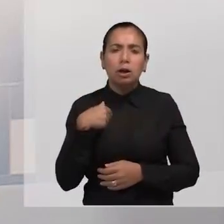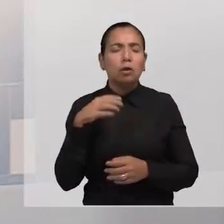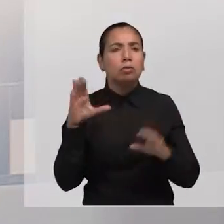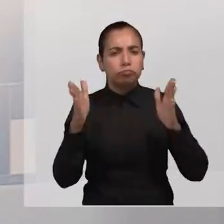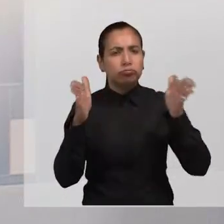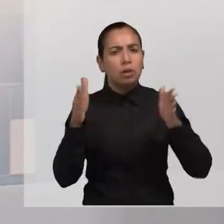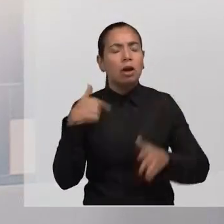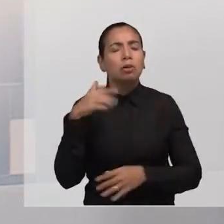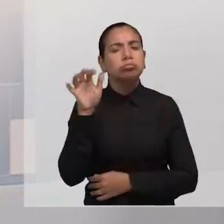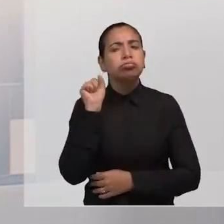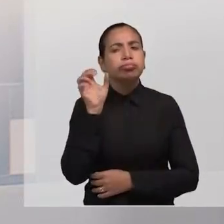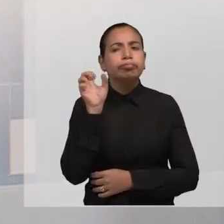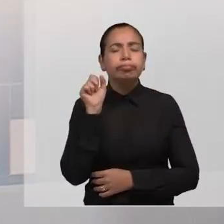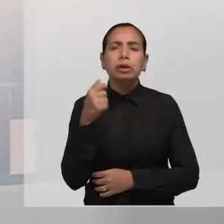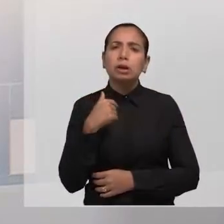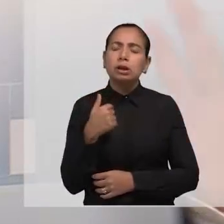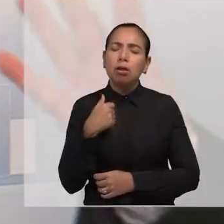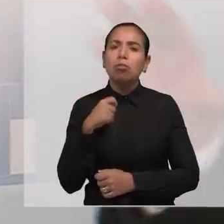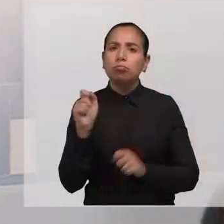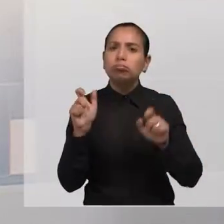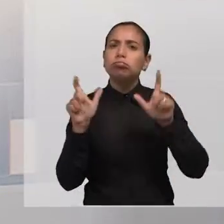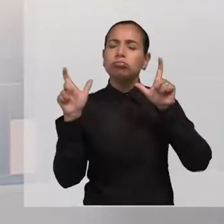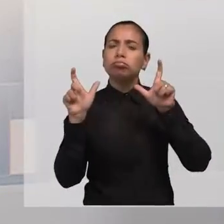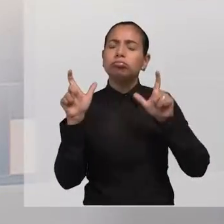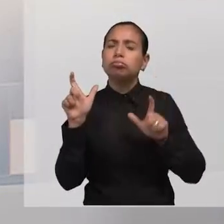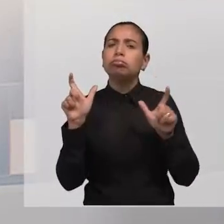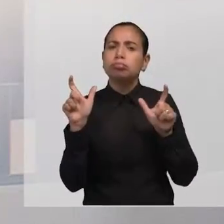coisa muito interessante.